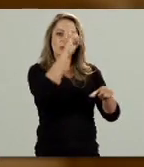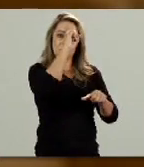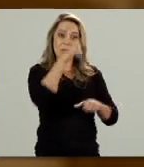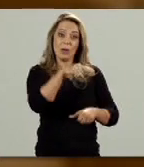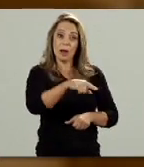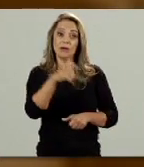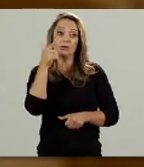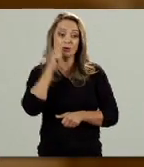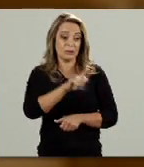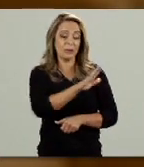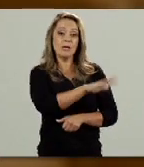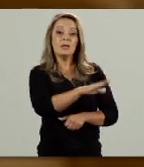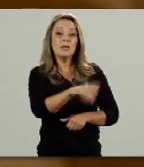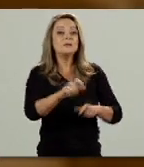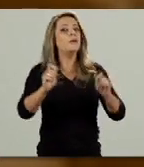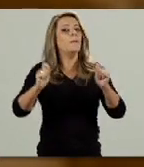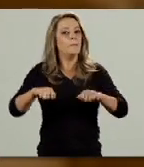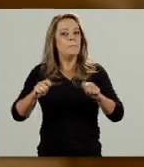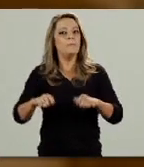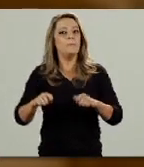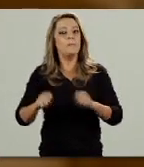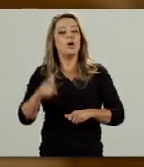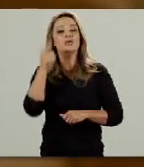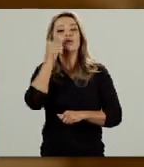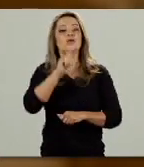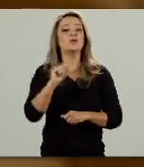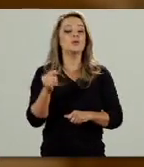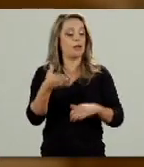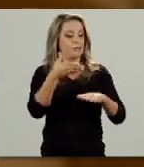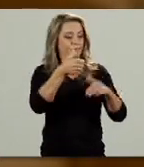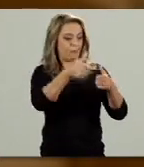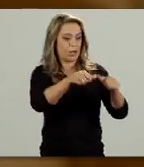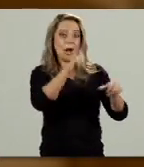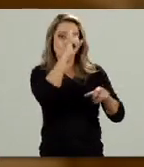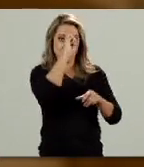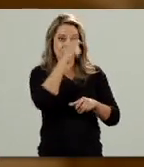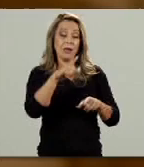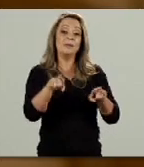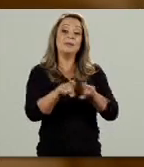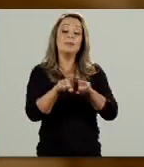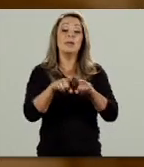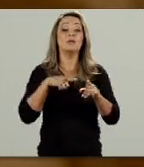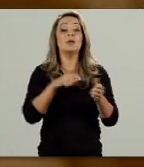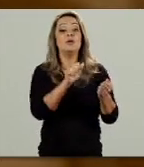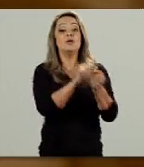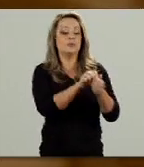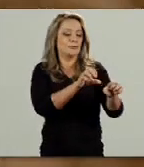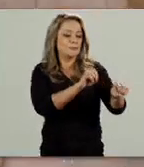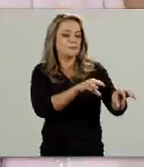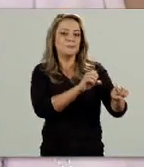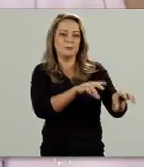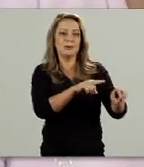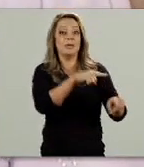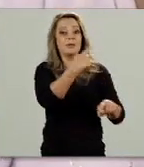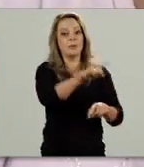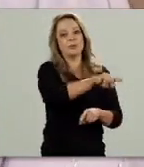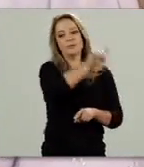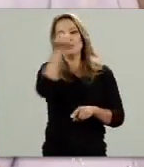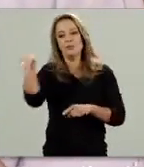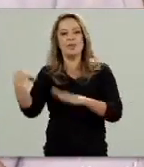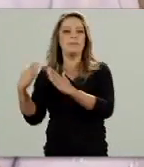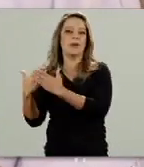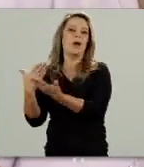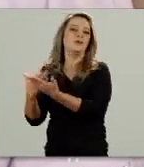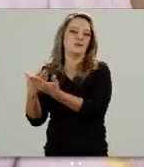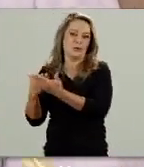hospitais, viabilizar a essas crianças a possibilidade de, estando nos hospitais, terem acesso à educação para que depois ingressem de forma